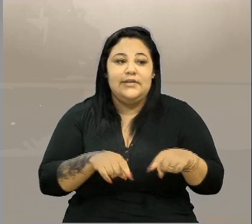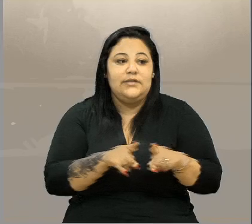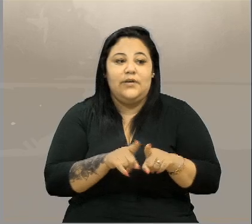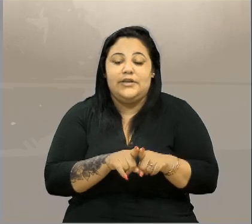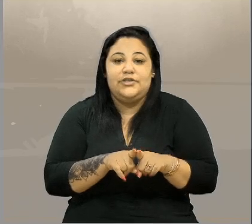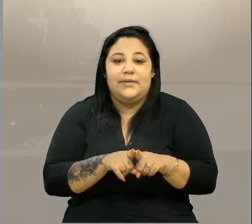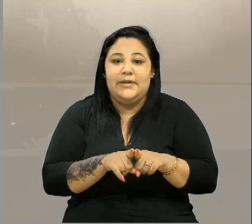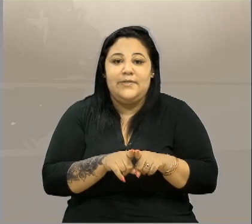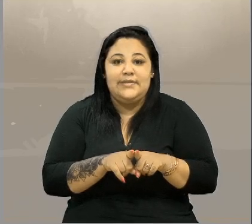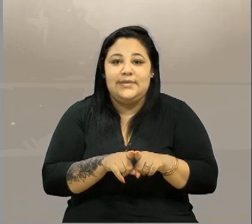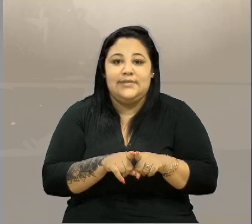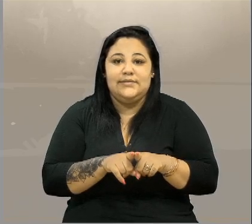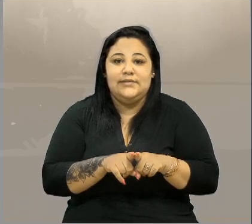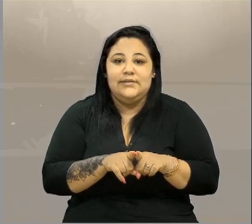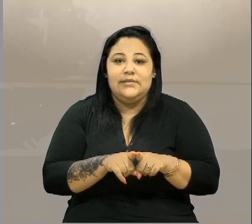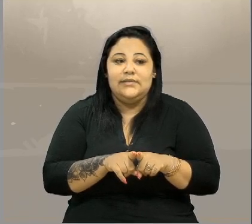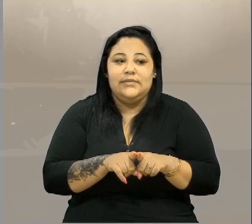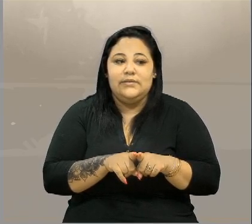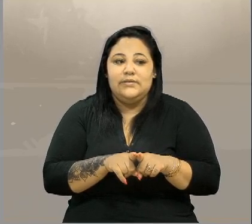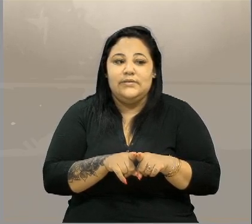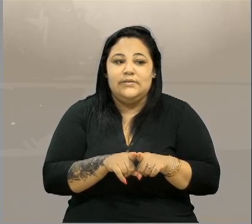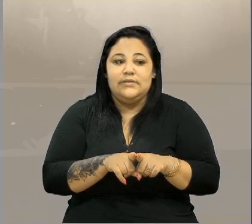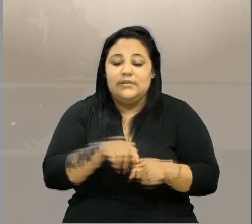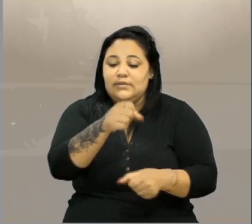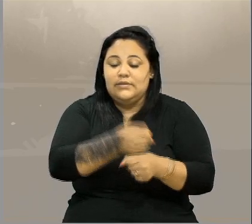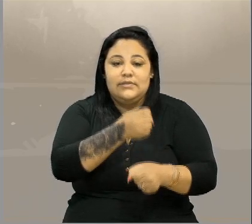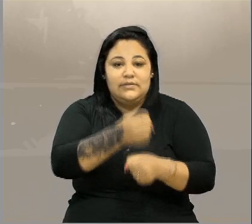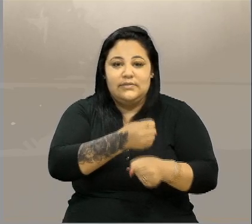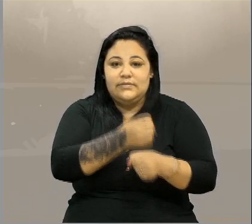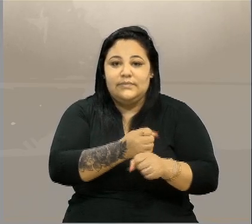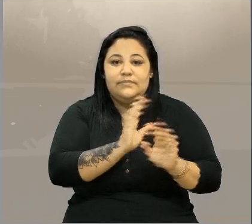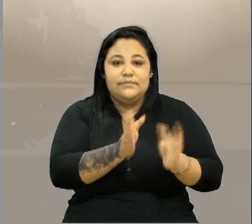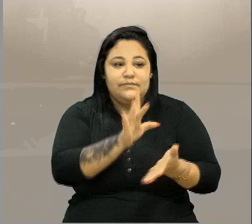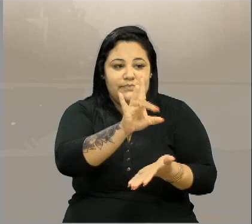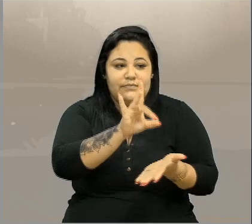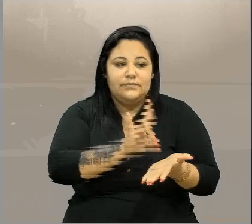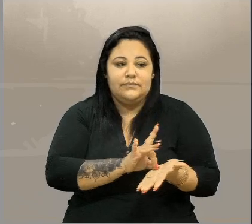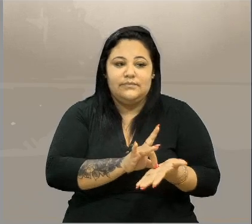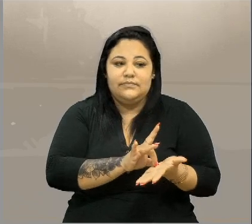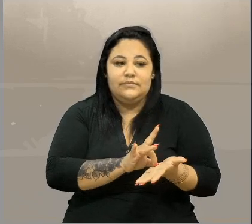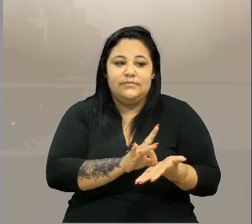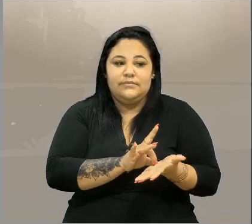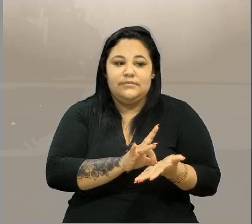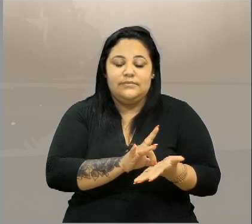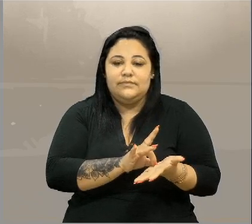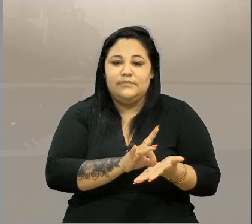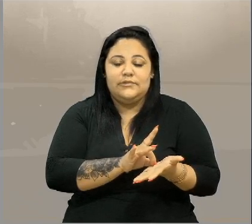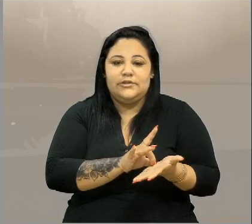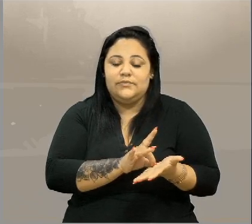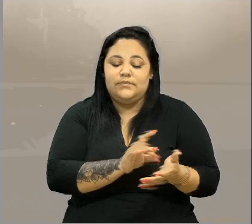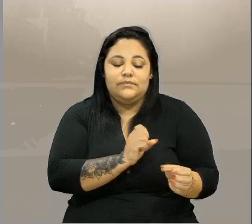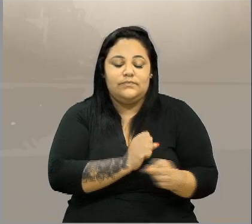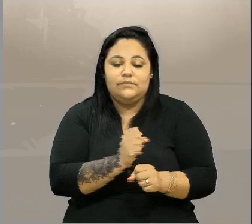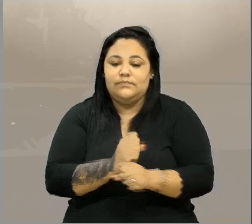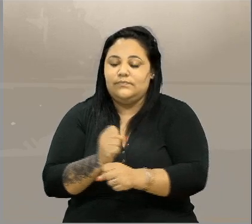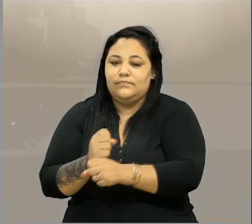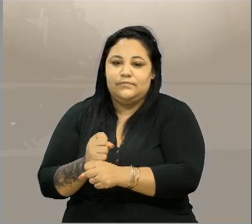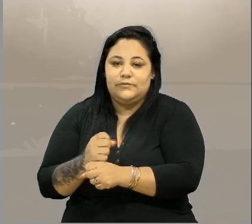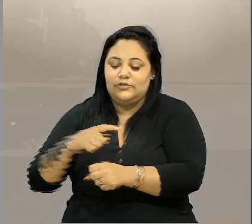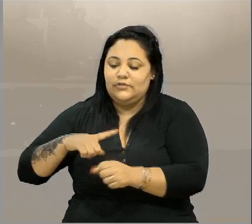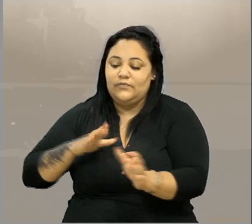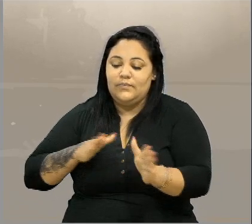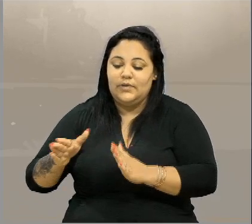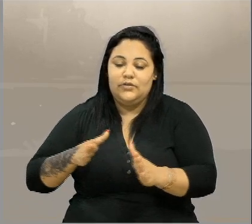empresa ganhadora, e a obra já foi executada, graças a Deus. Neste ano que nós tivemos aquele período de